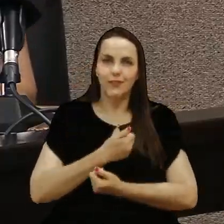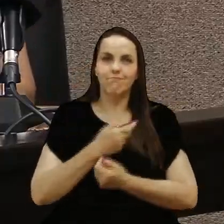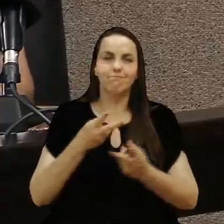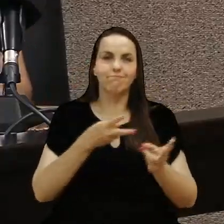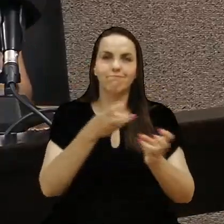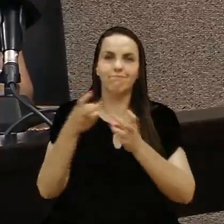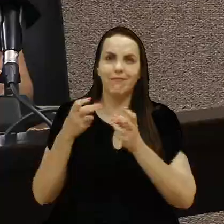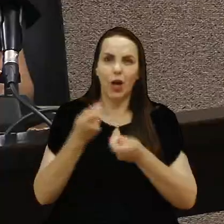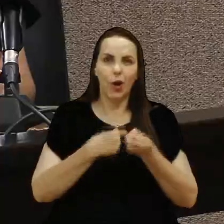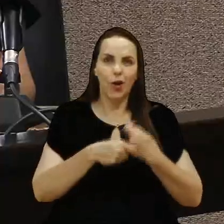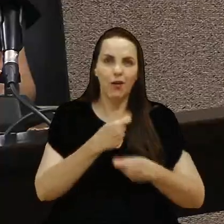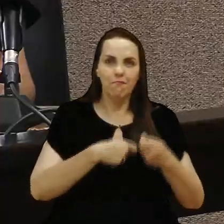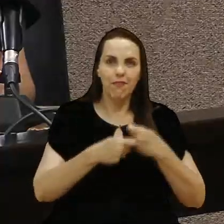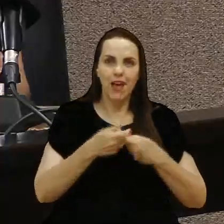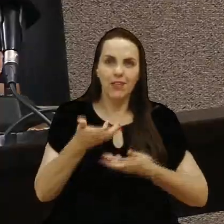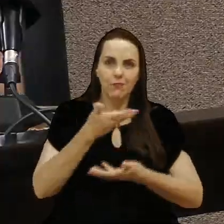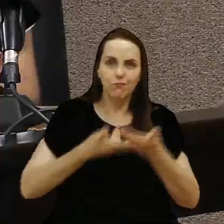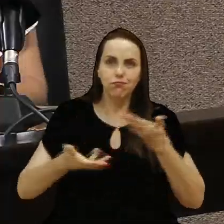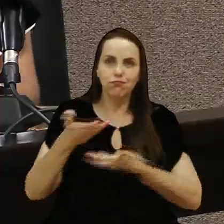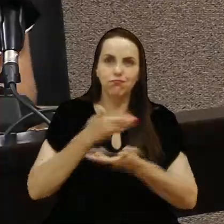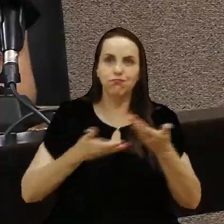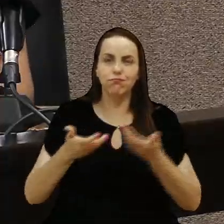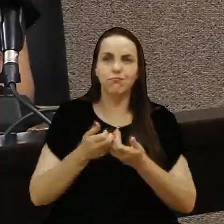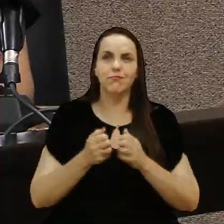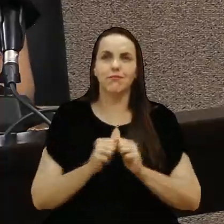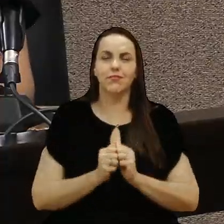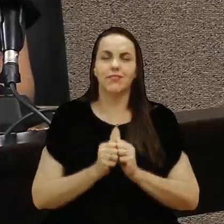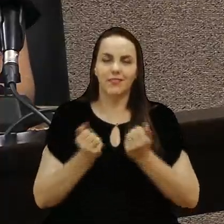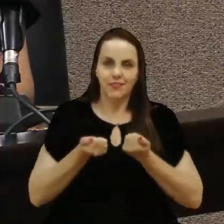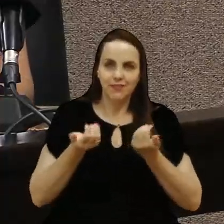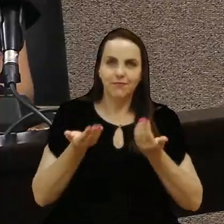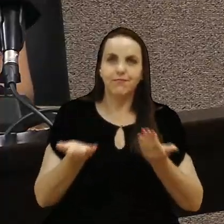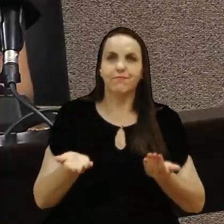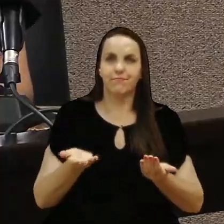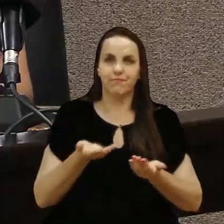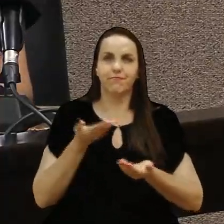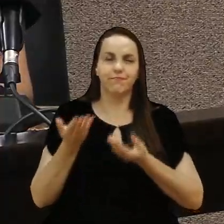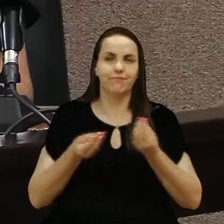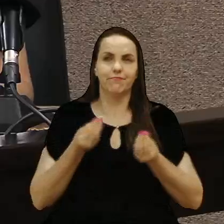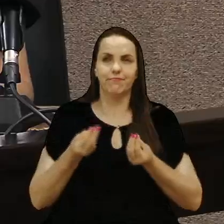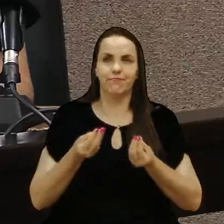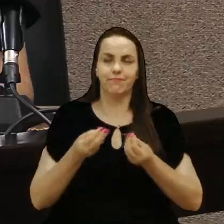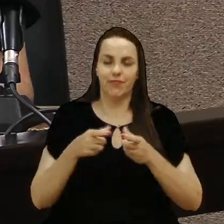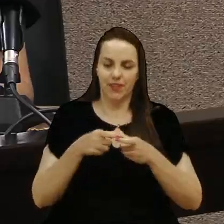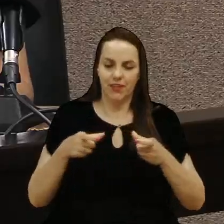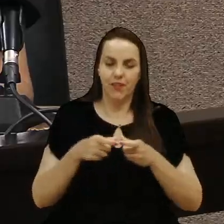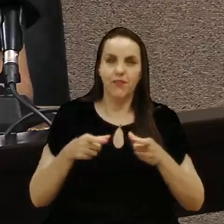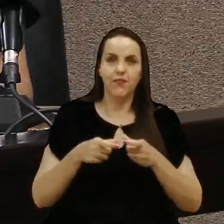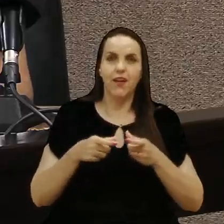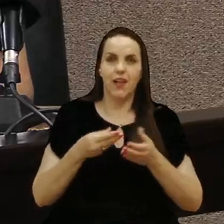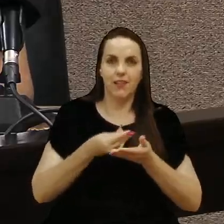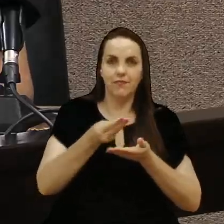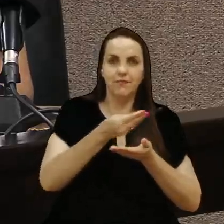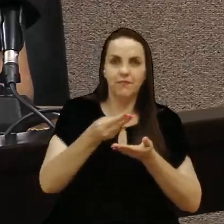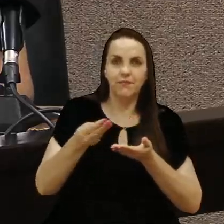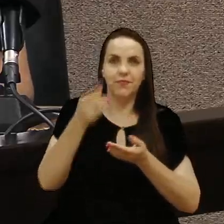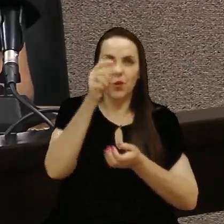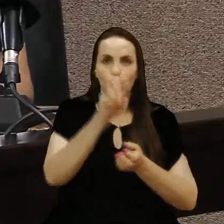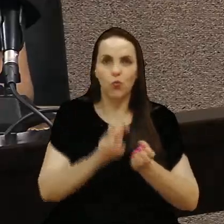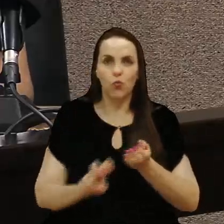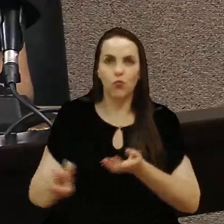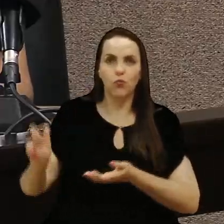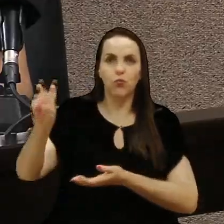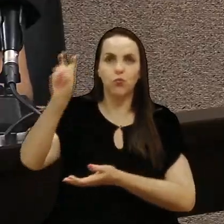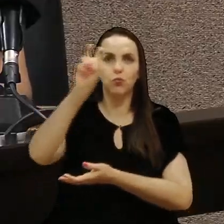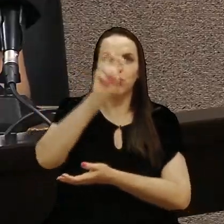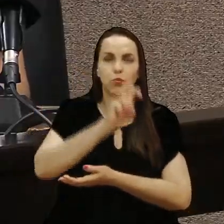todo o comércio envolvido com isso, entregando, então, o vale para passar na roda gigante. Então, há